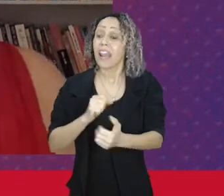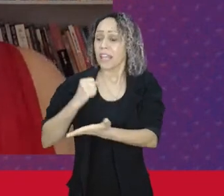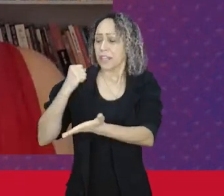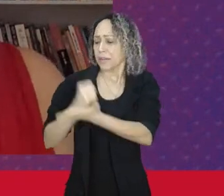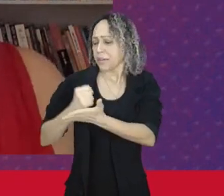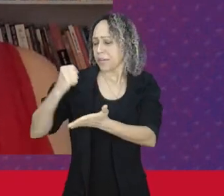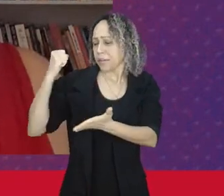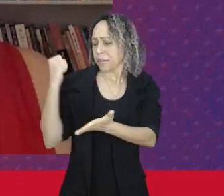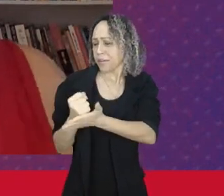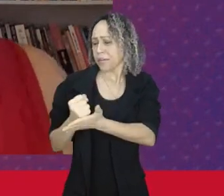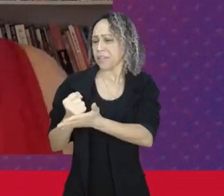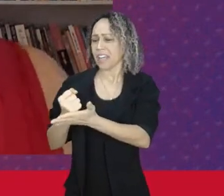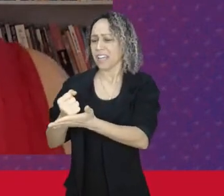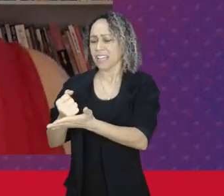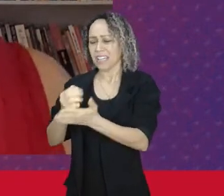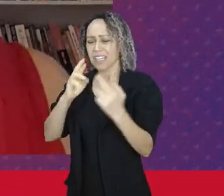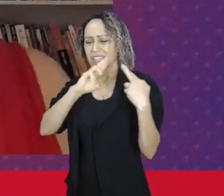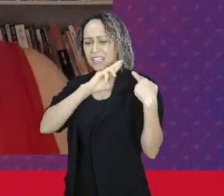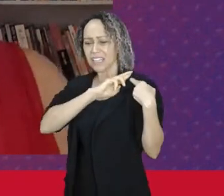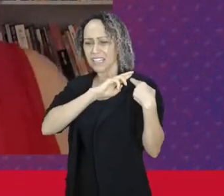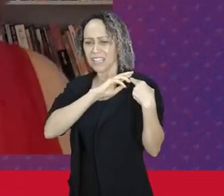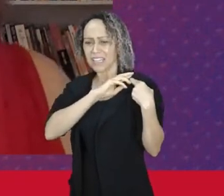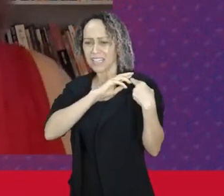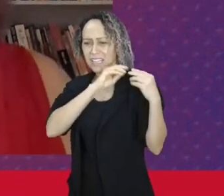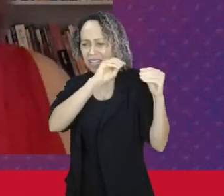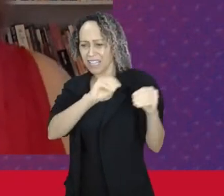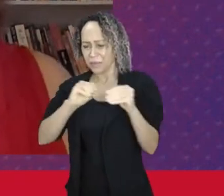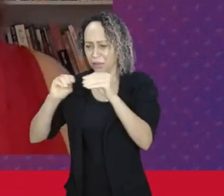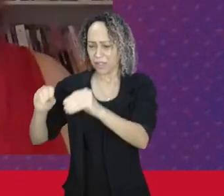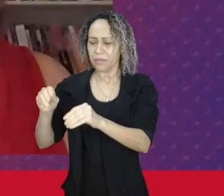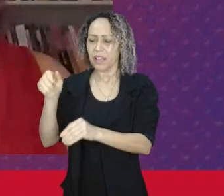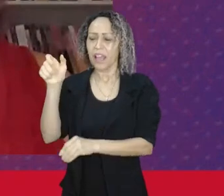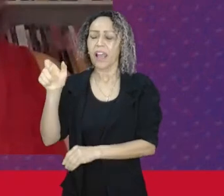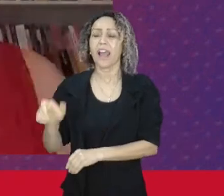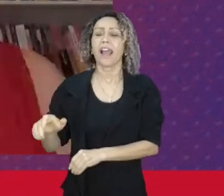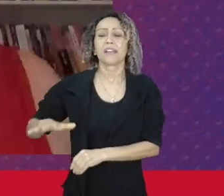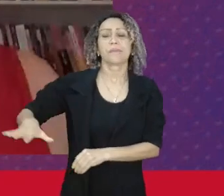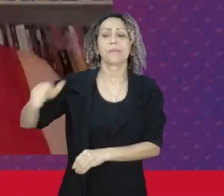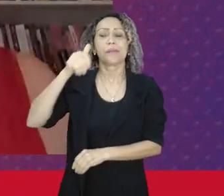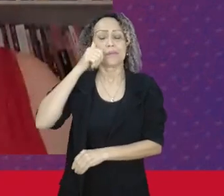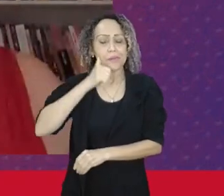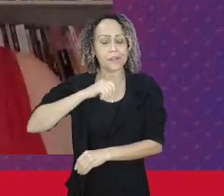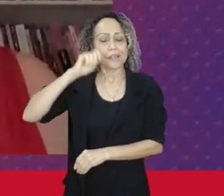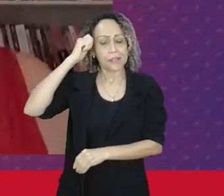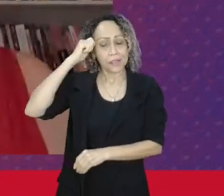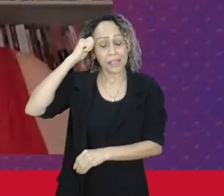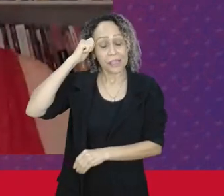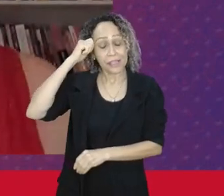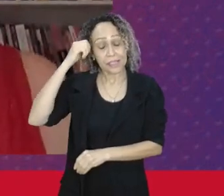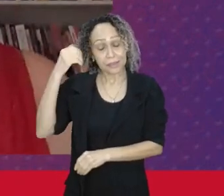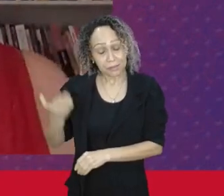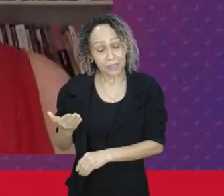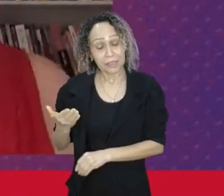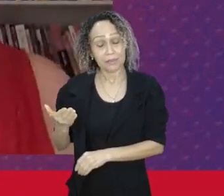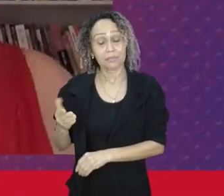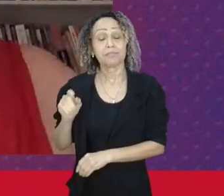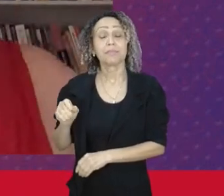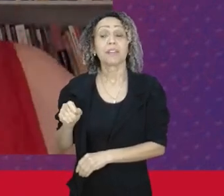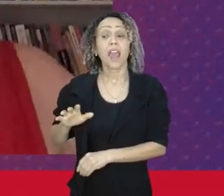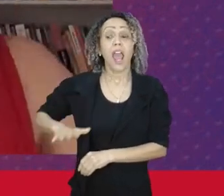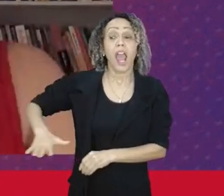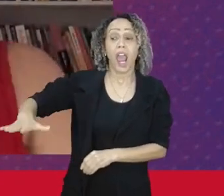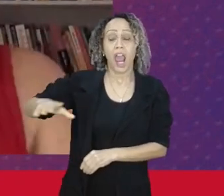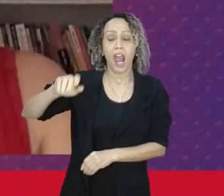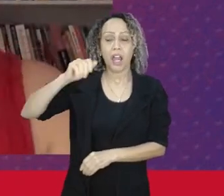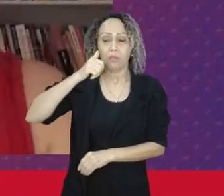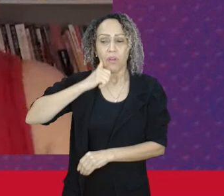domésticas, que acabam sofrendo 2 vezes a questão do trabalho doméstico, porque elas vão, o